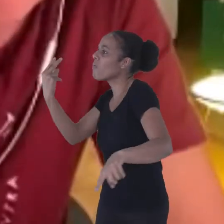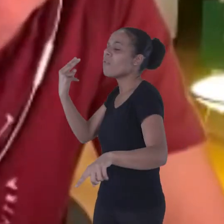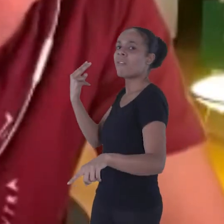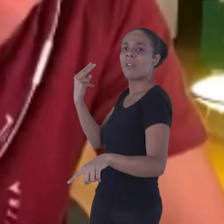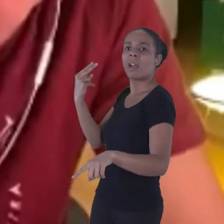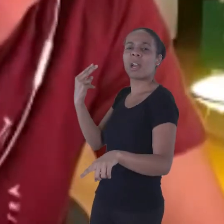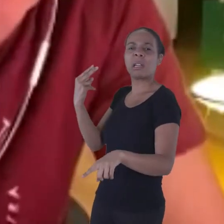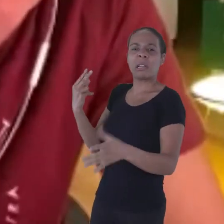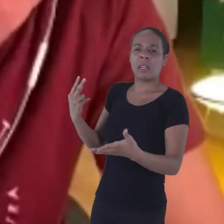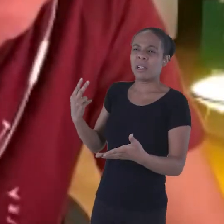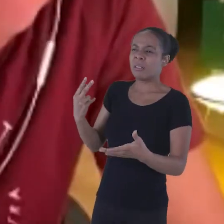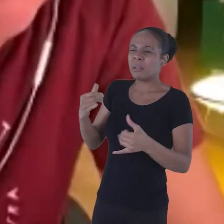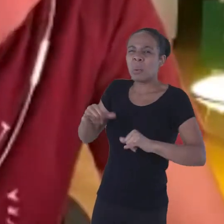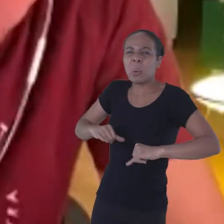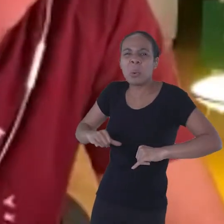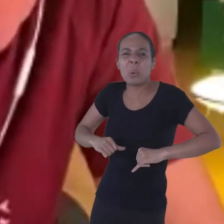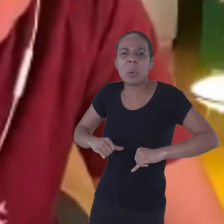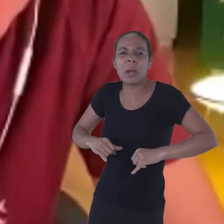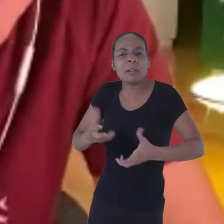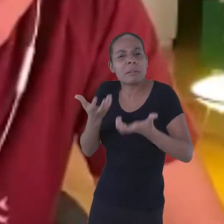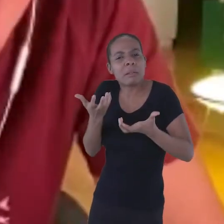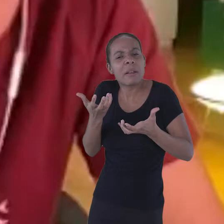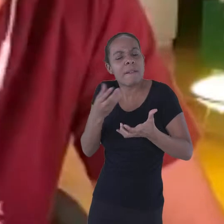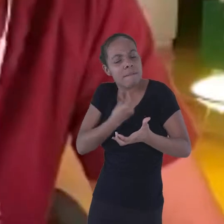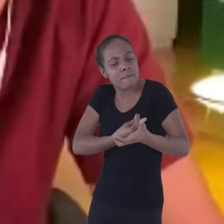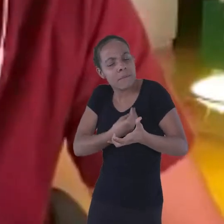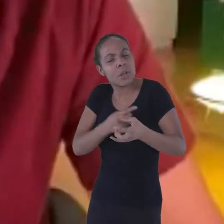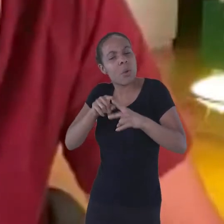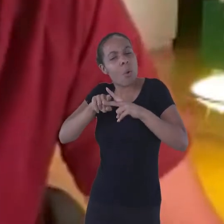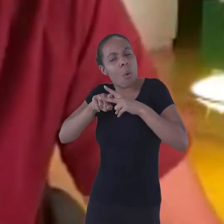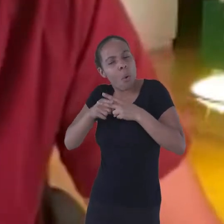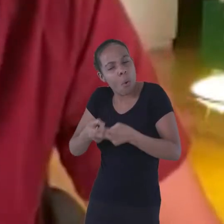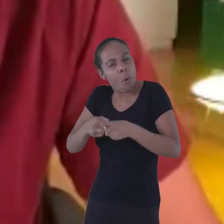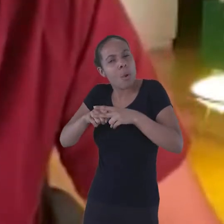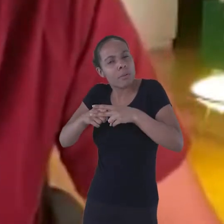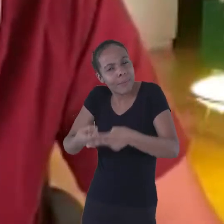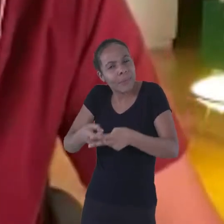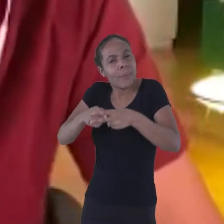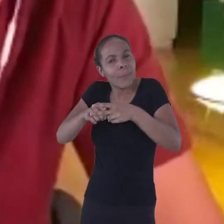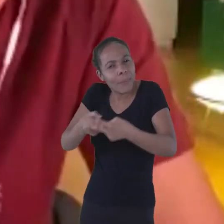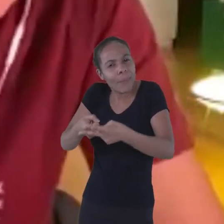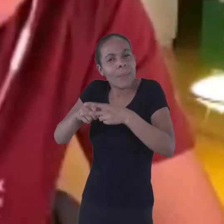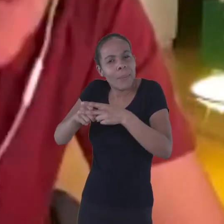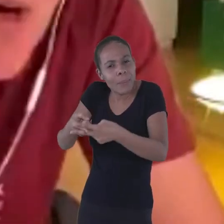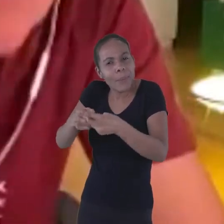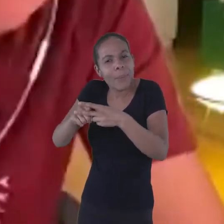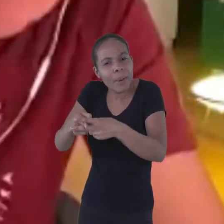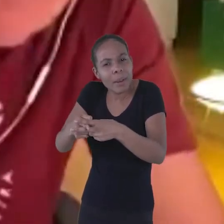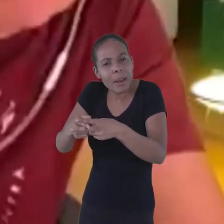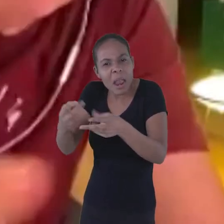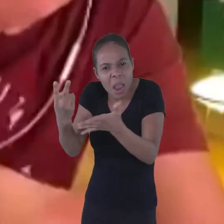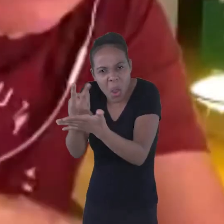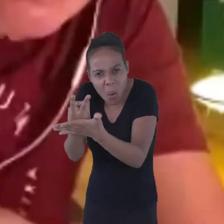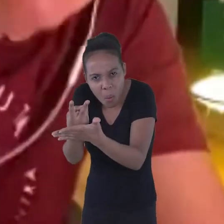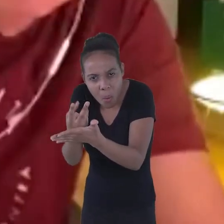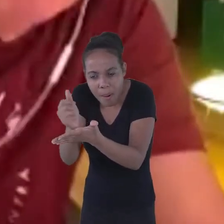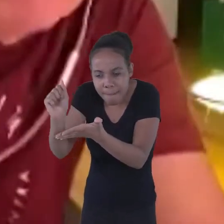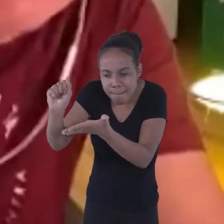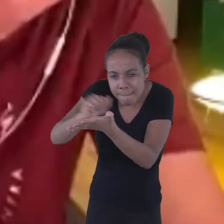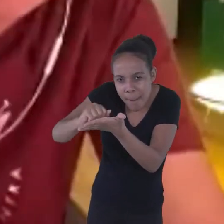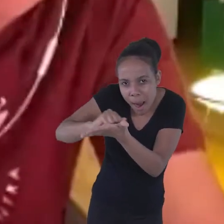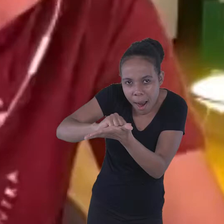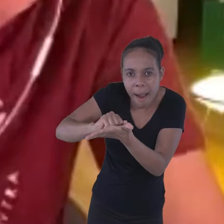bom poder corrigir a vida aos poucos, à medida que ela fosse acontecendo. Errou, faz uma